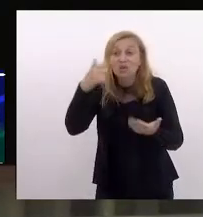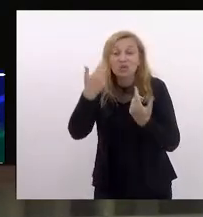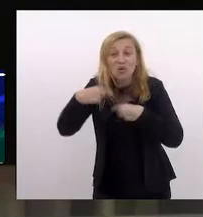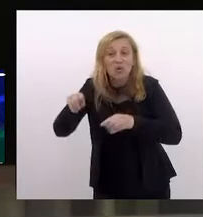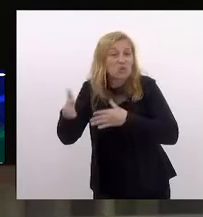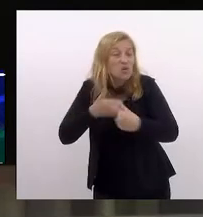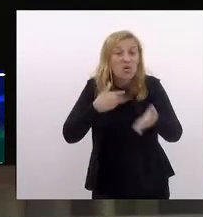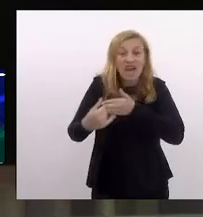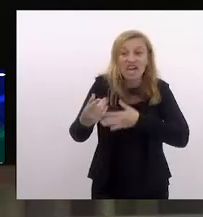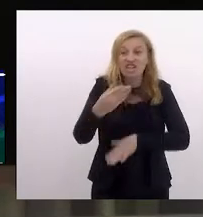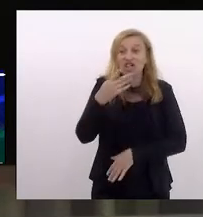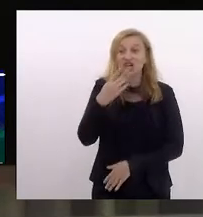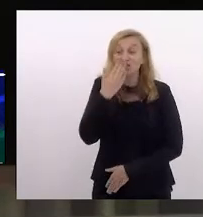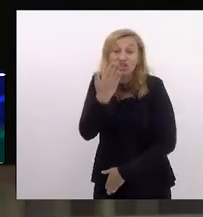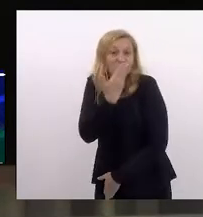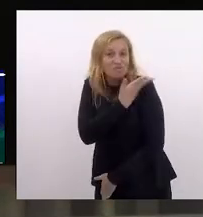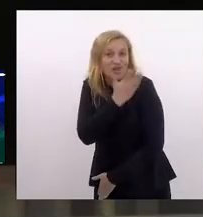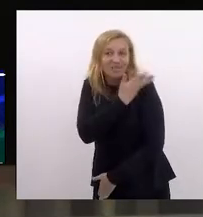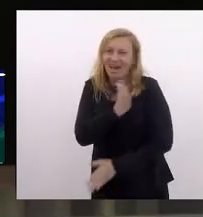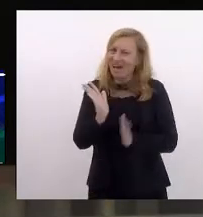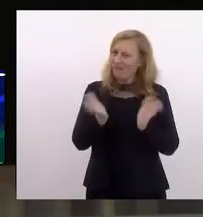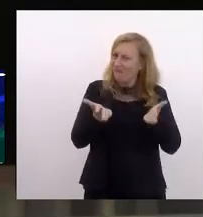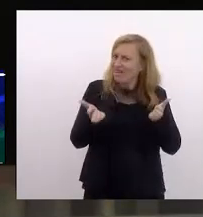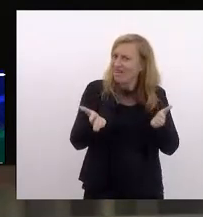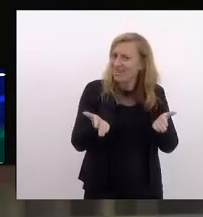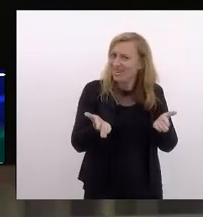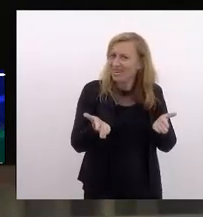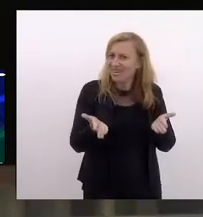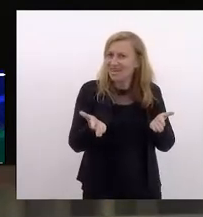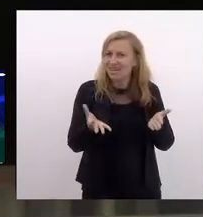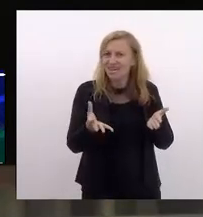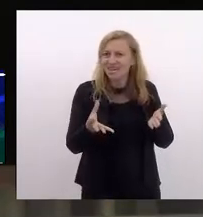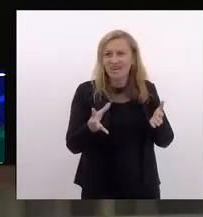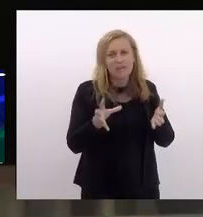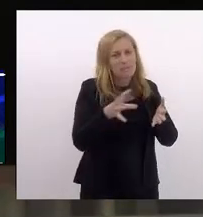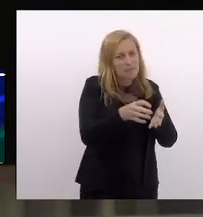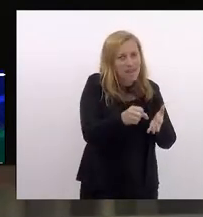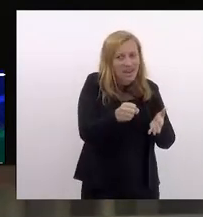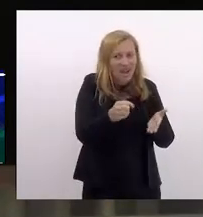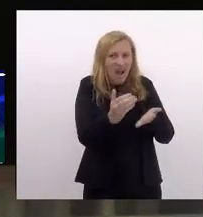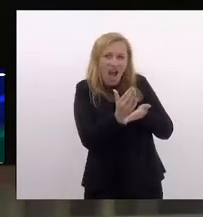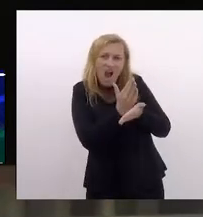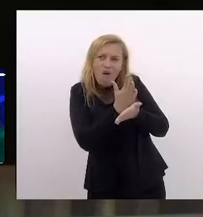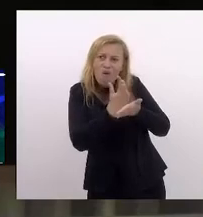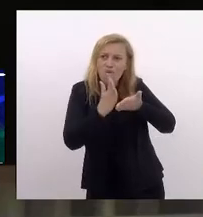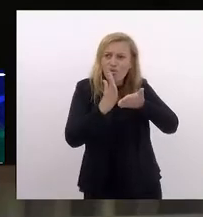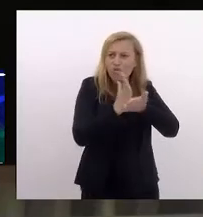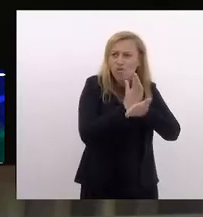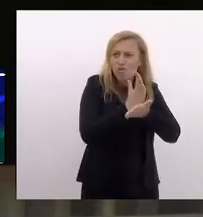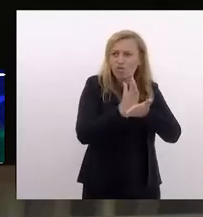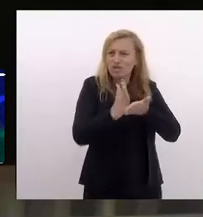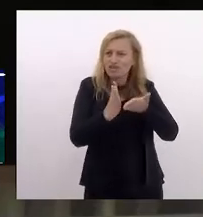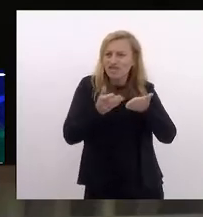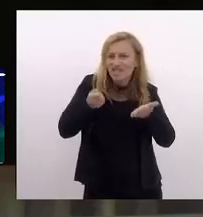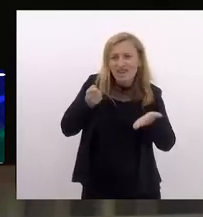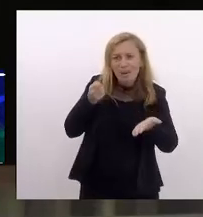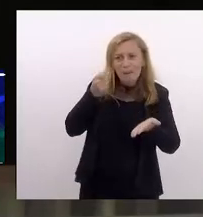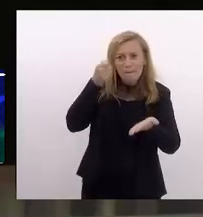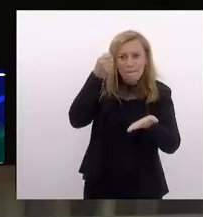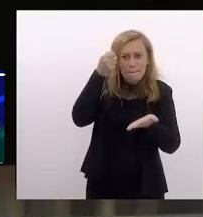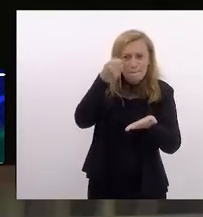sou contra qualquer tipo de preconceito agora pegar alguns e fazer pagar